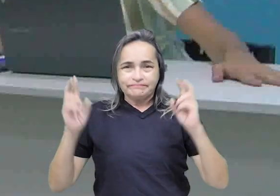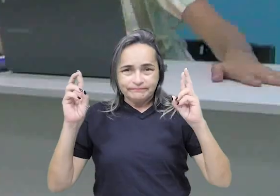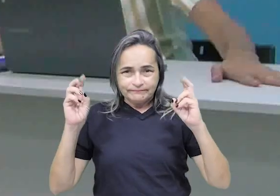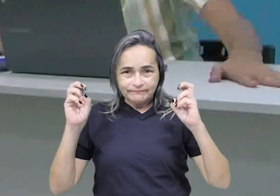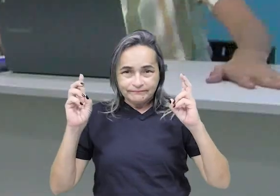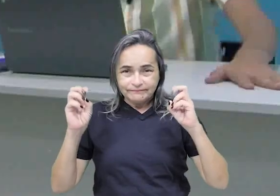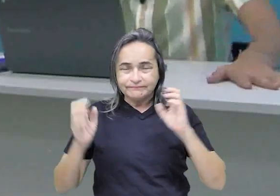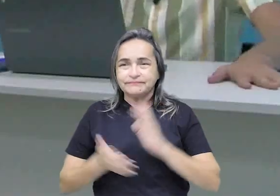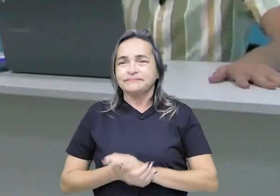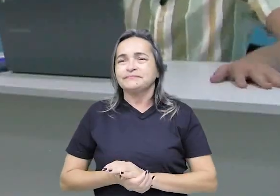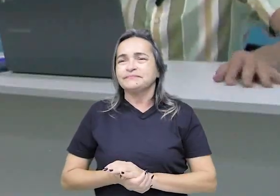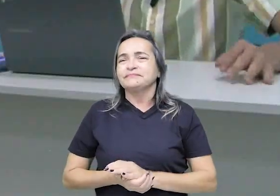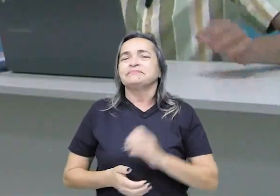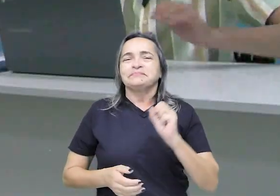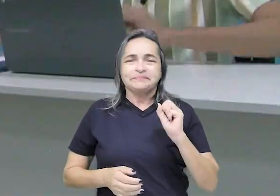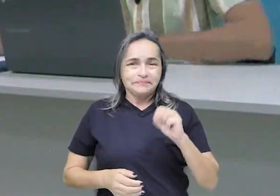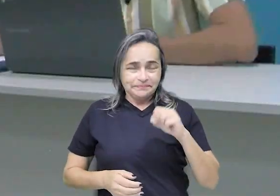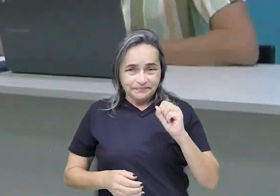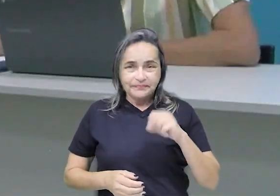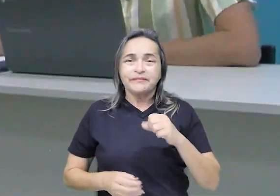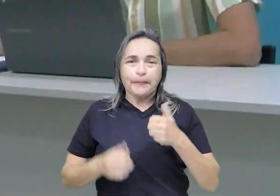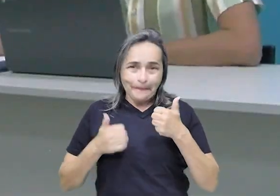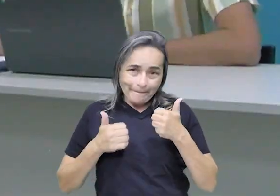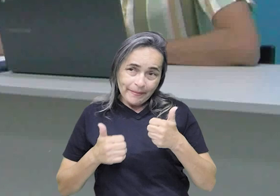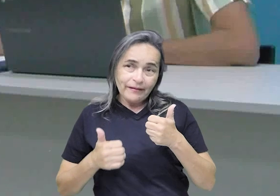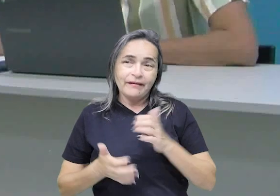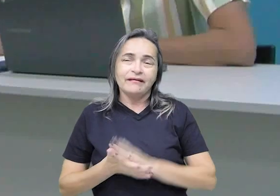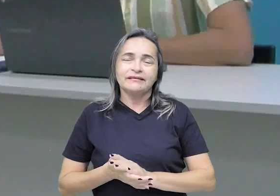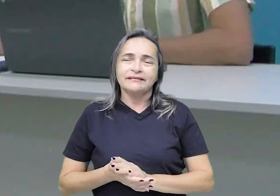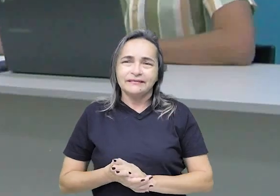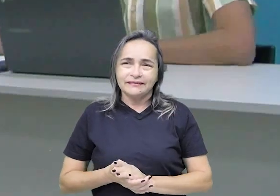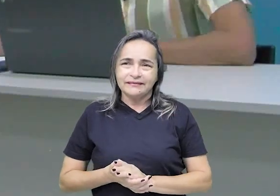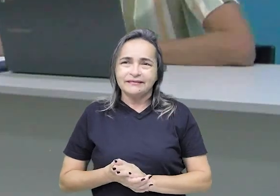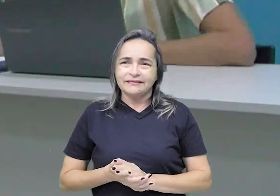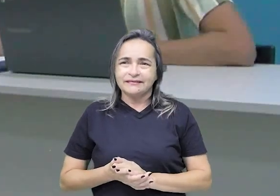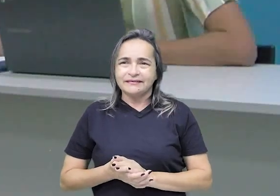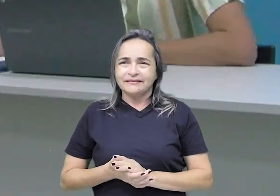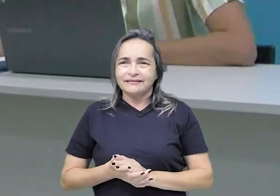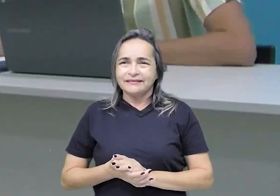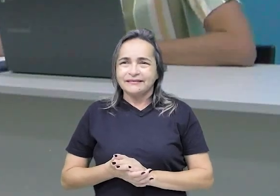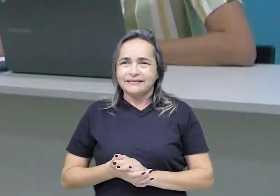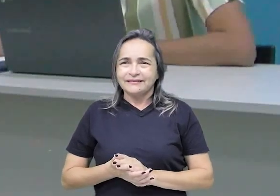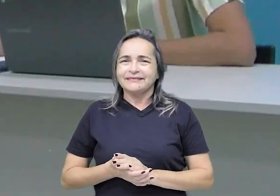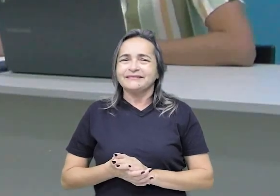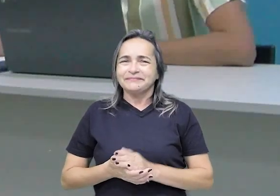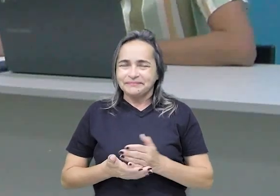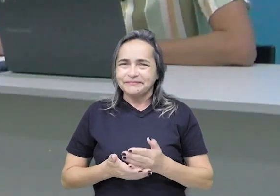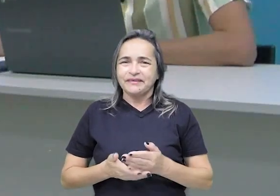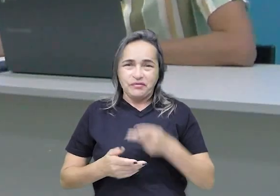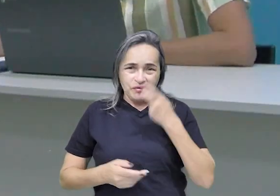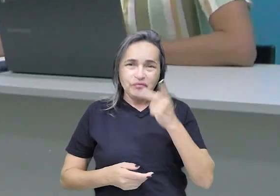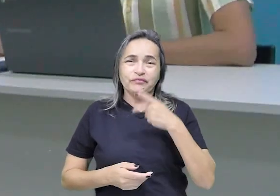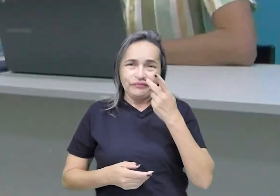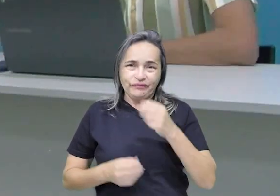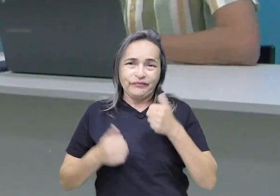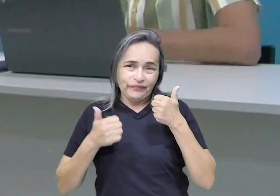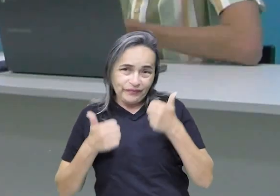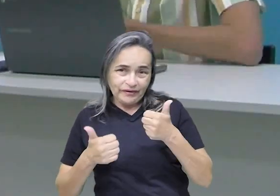discussão é pano para manga. Sim, gera. Né, não? Gera polêmica. Então,